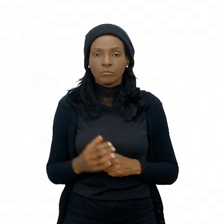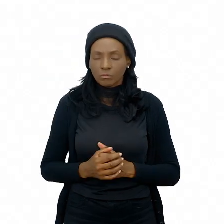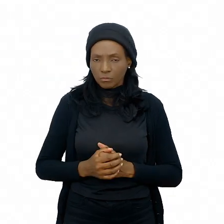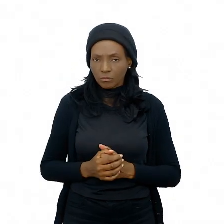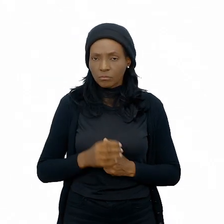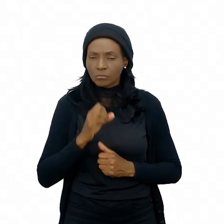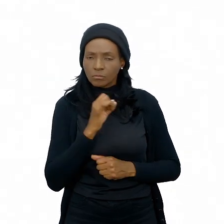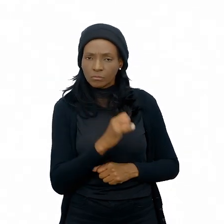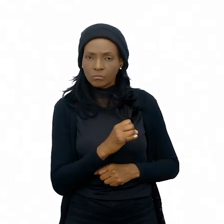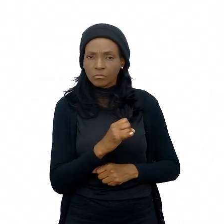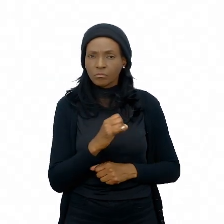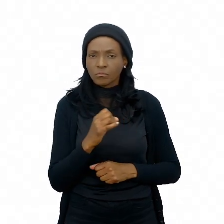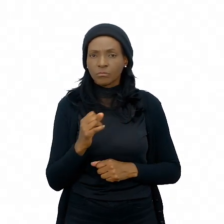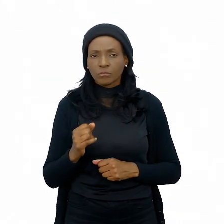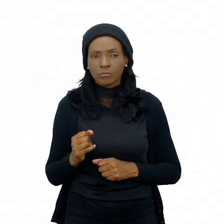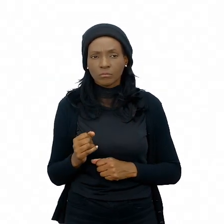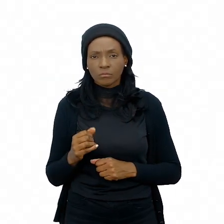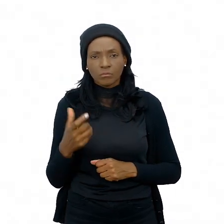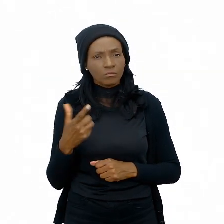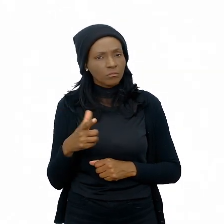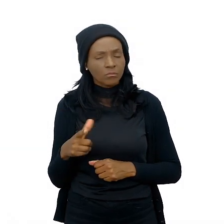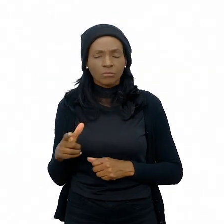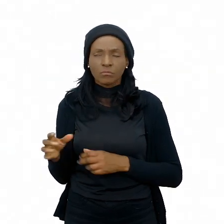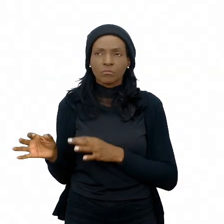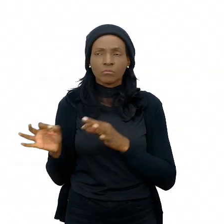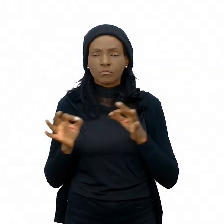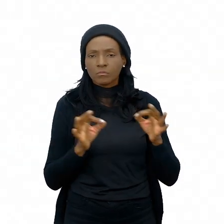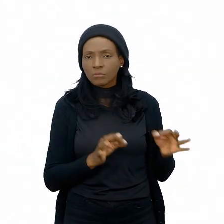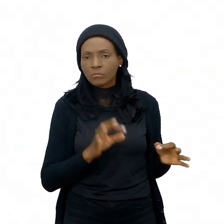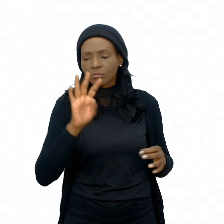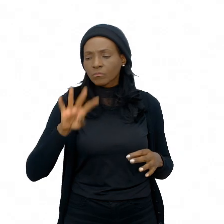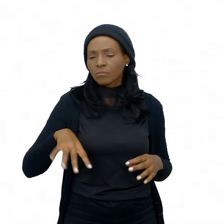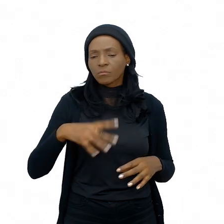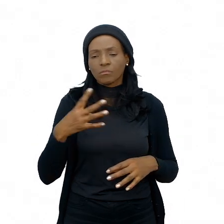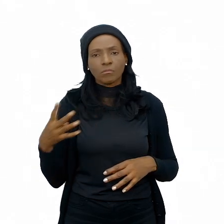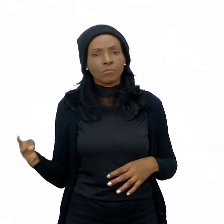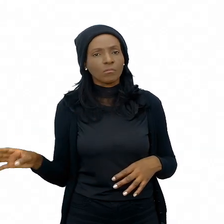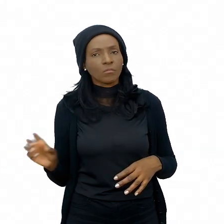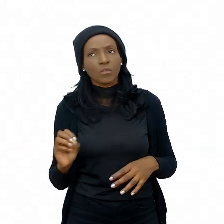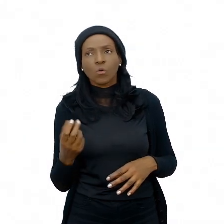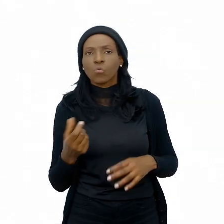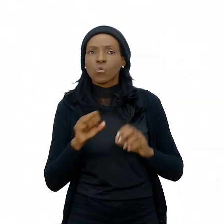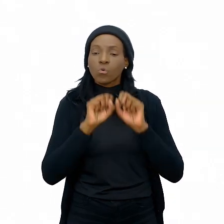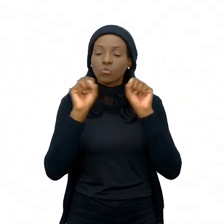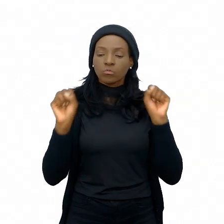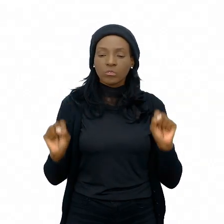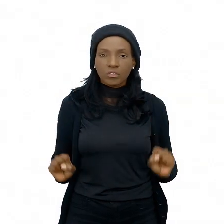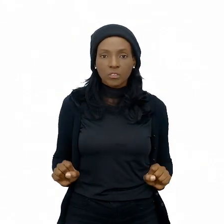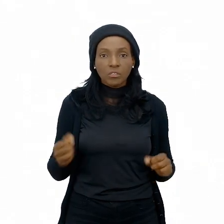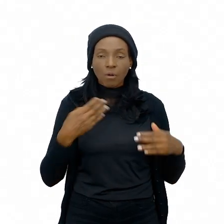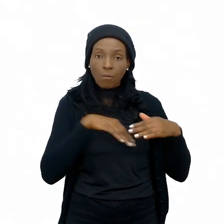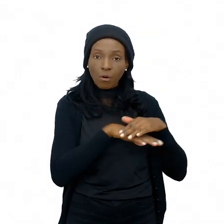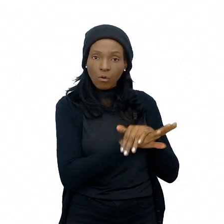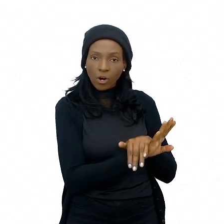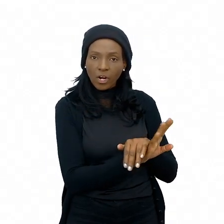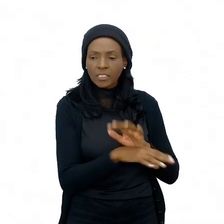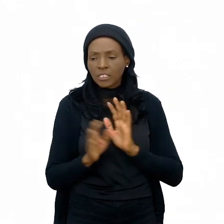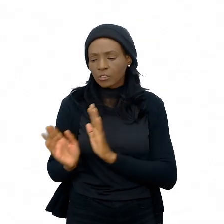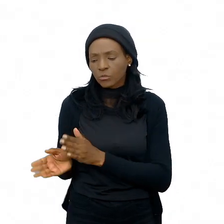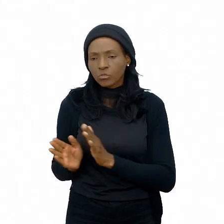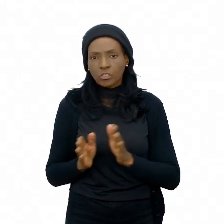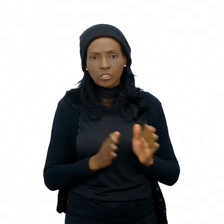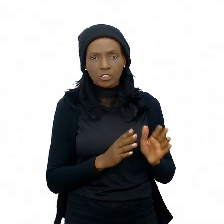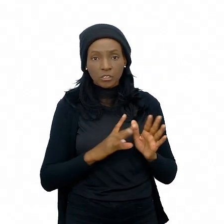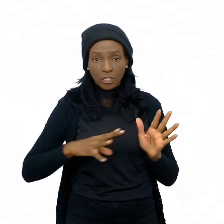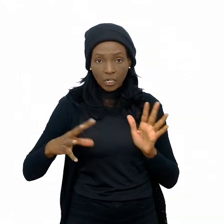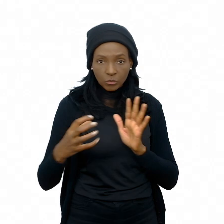não houver a sistematização, uma planilha, um sistema para armazenar e organizar esses